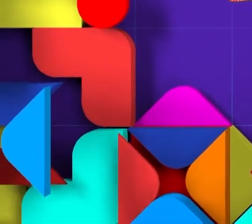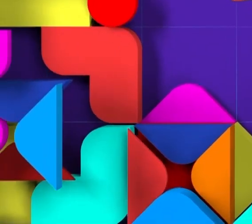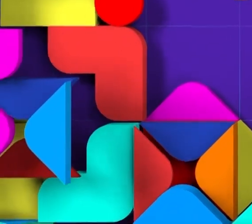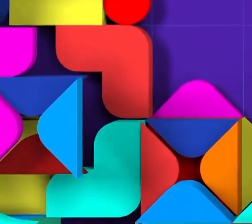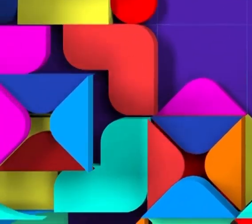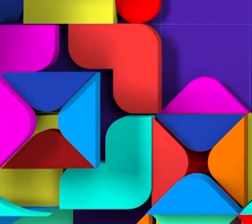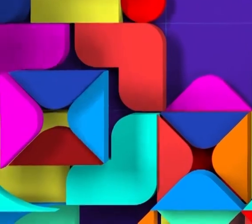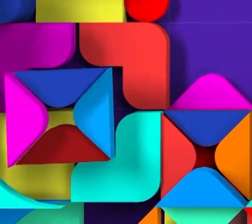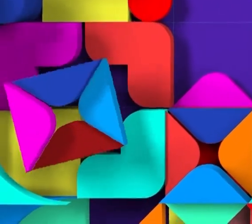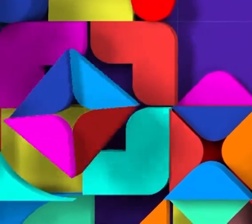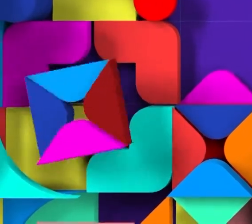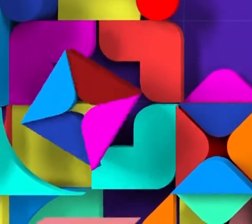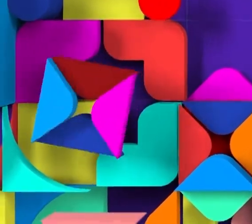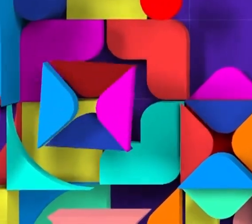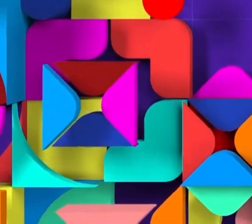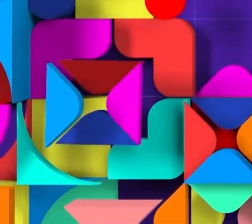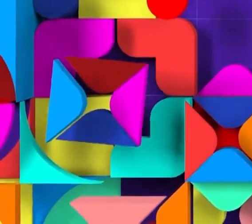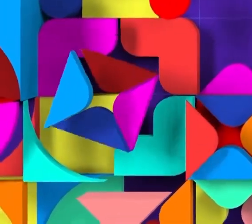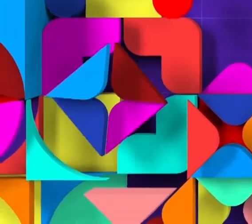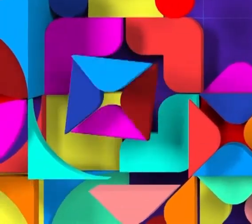E aí